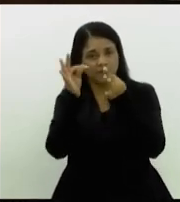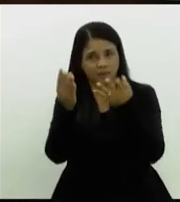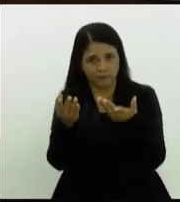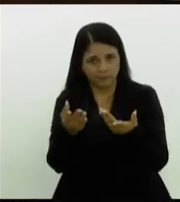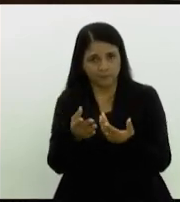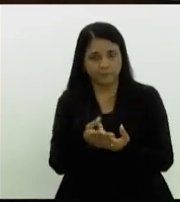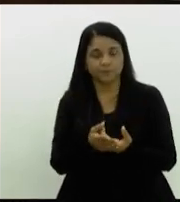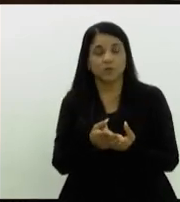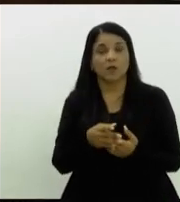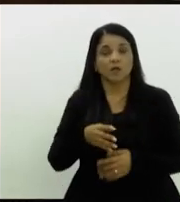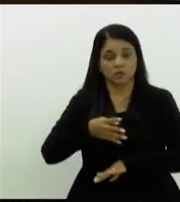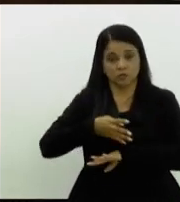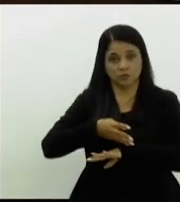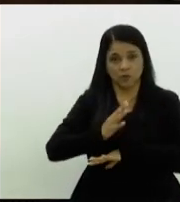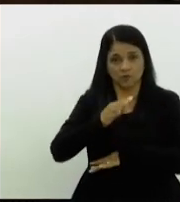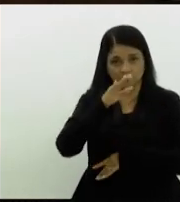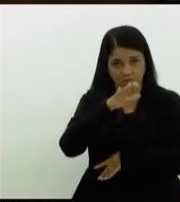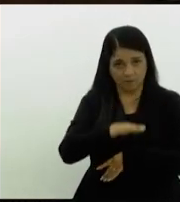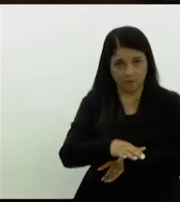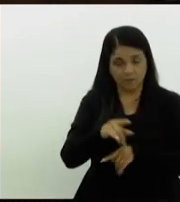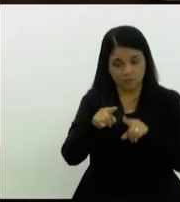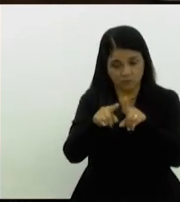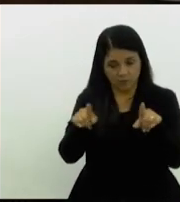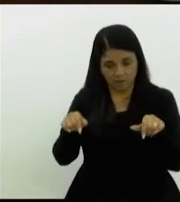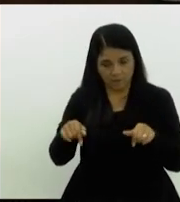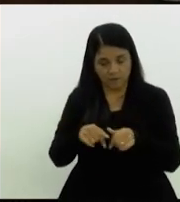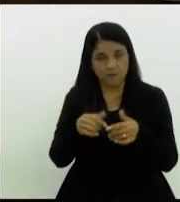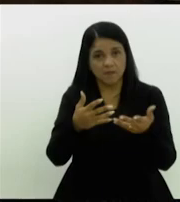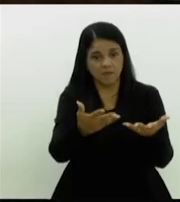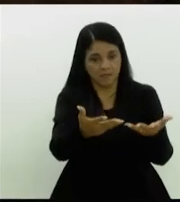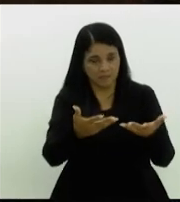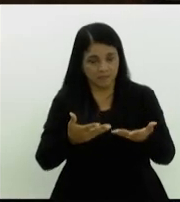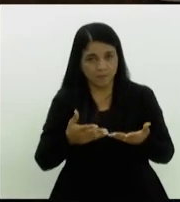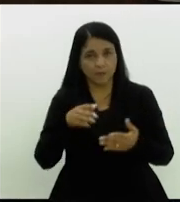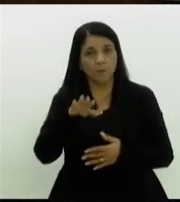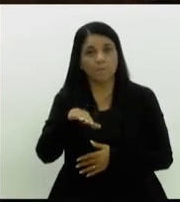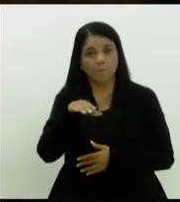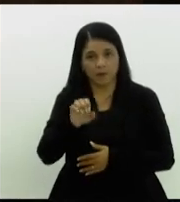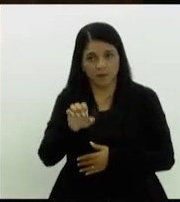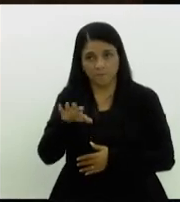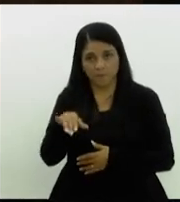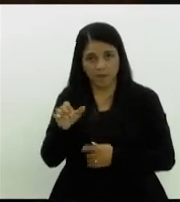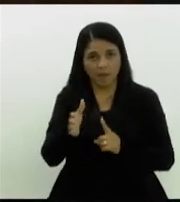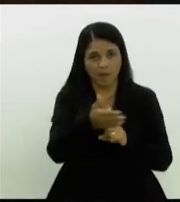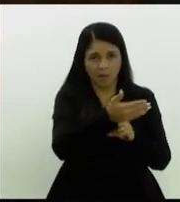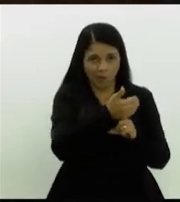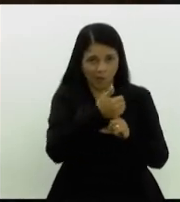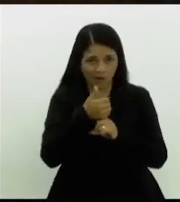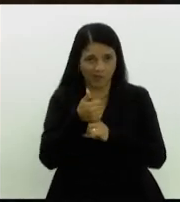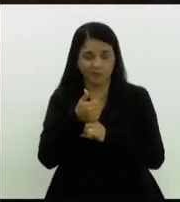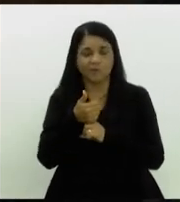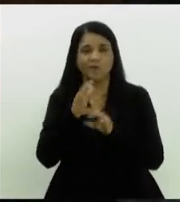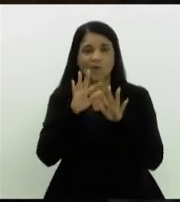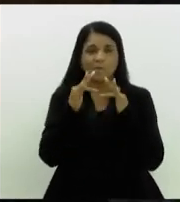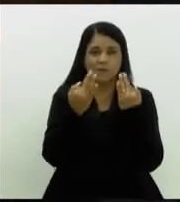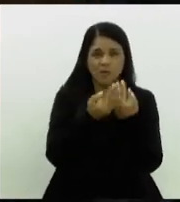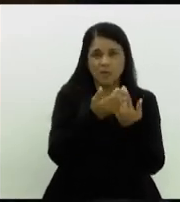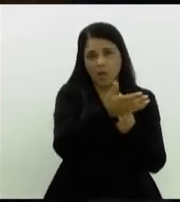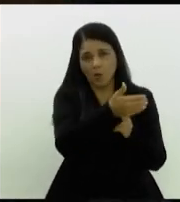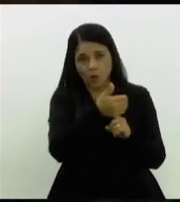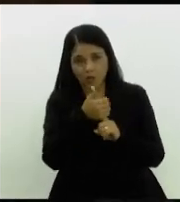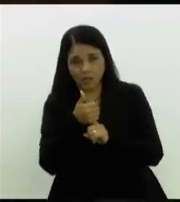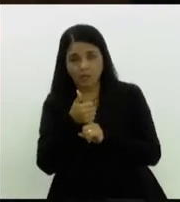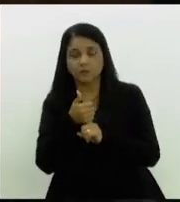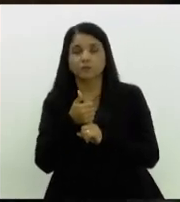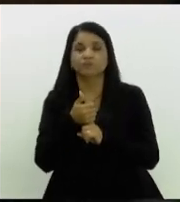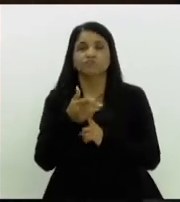às 16h, a gente vai estar no gabinete recebendo algumas mães, acolhendo algumas mães, ouvindo essas mães. Amanhã